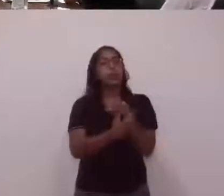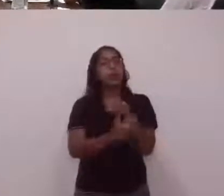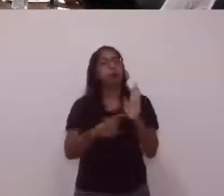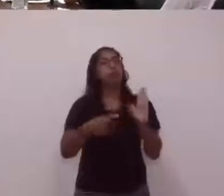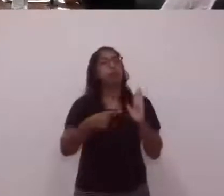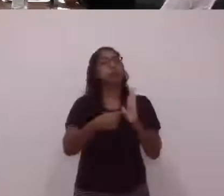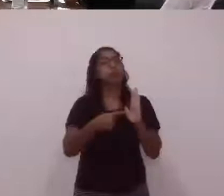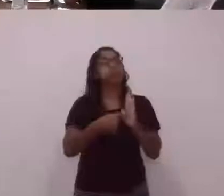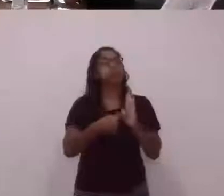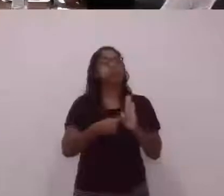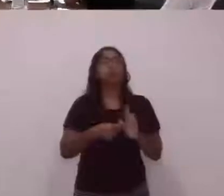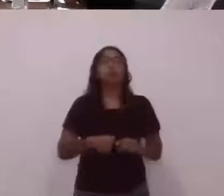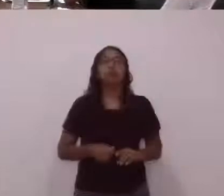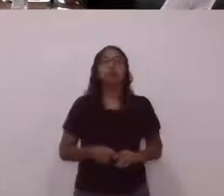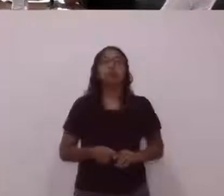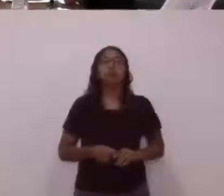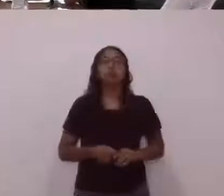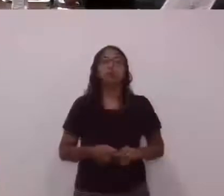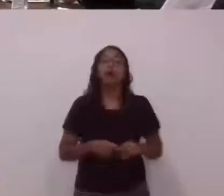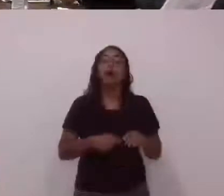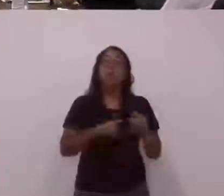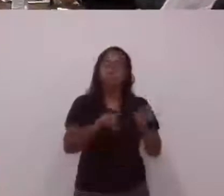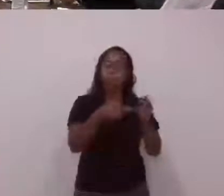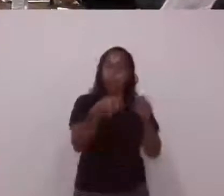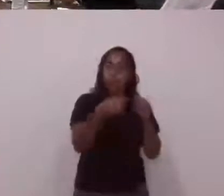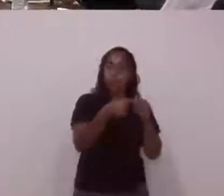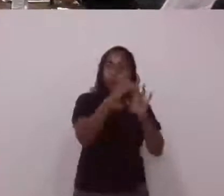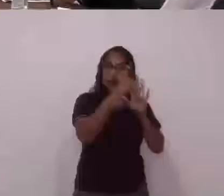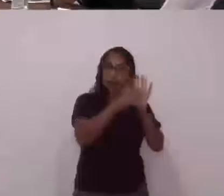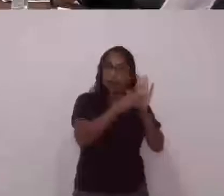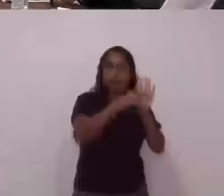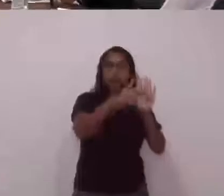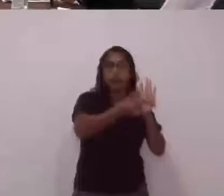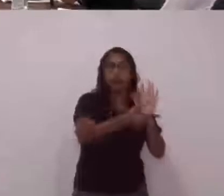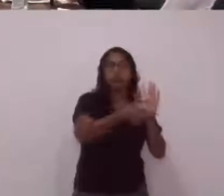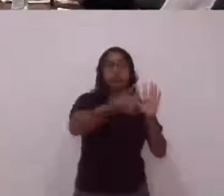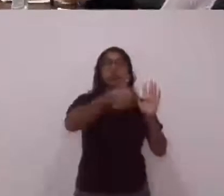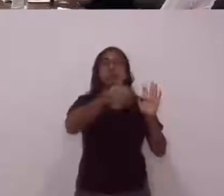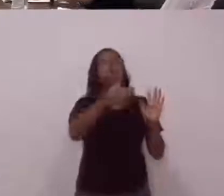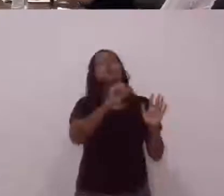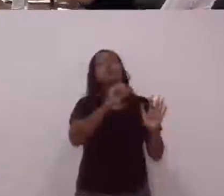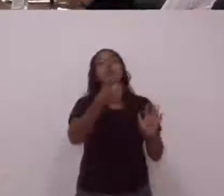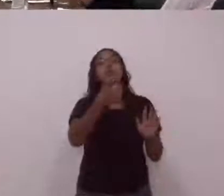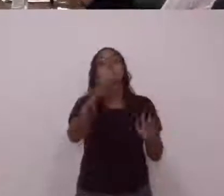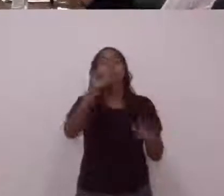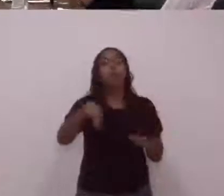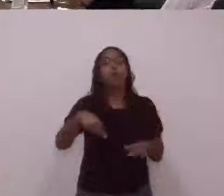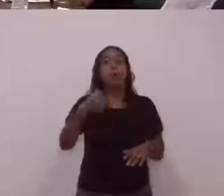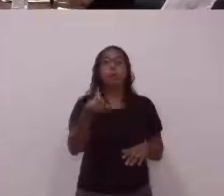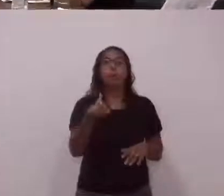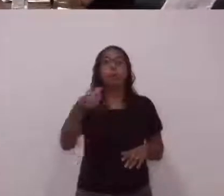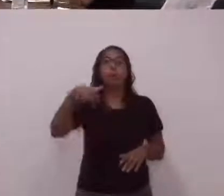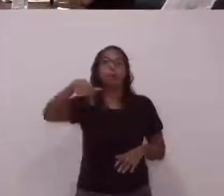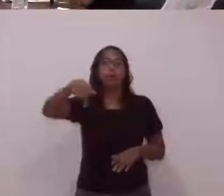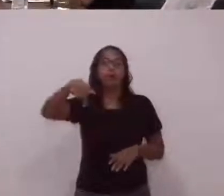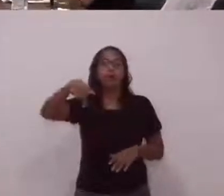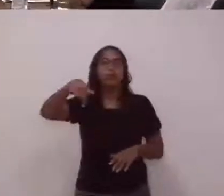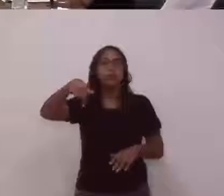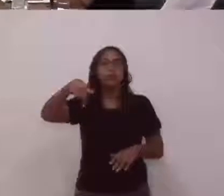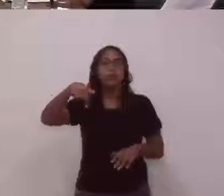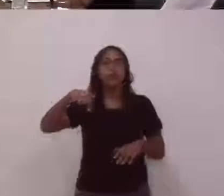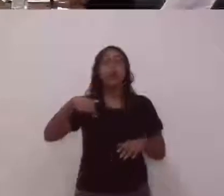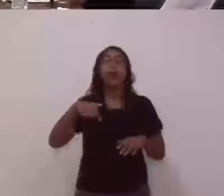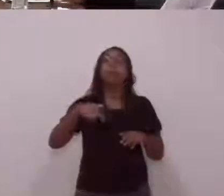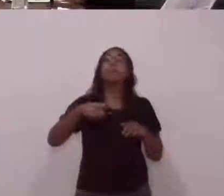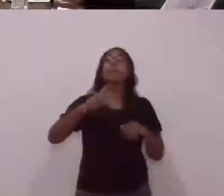seguindo o rito estabelecido pelo Decreto-Lei nº 201, barra 67, a saber, seja lido na